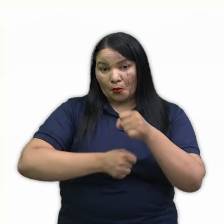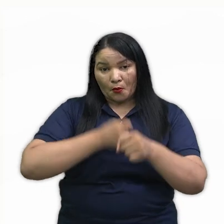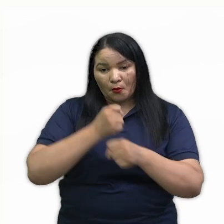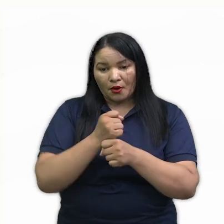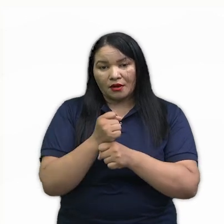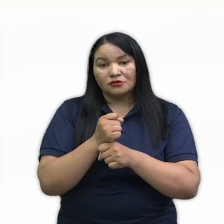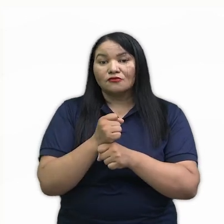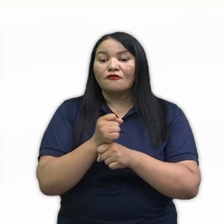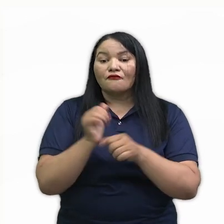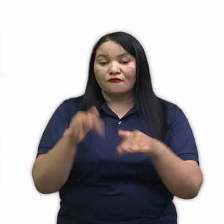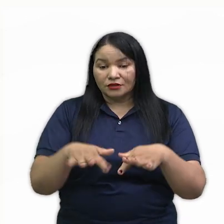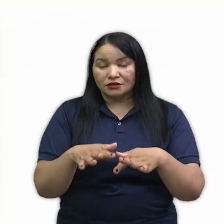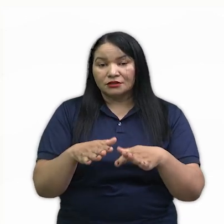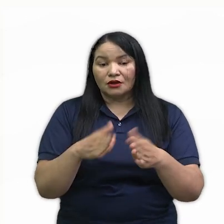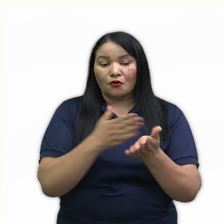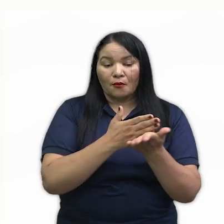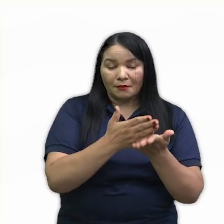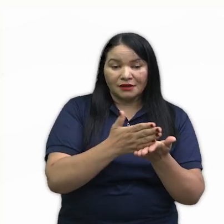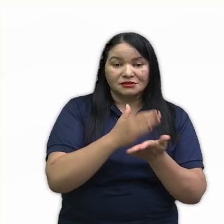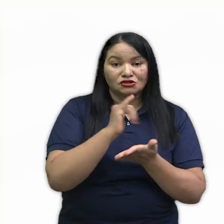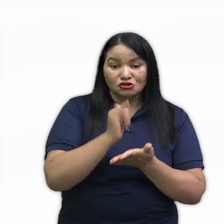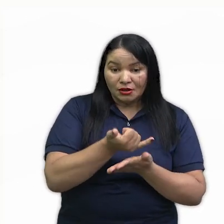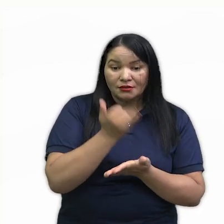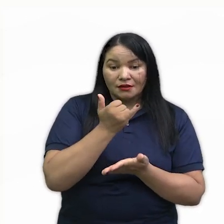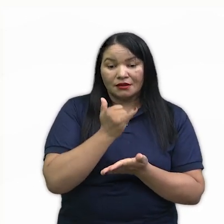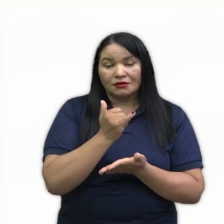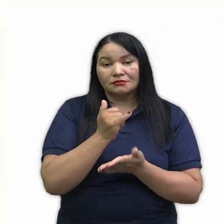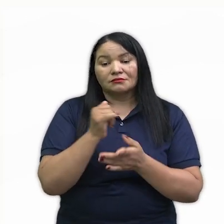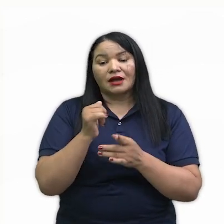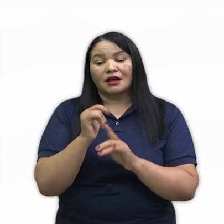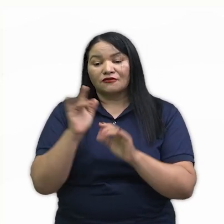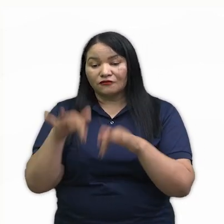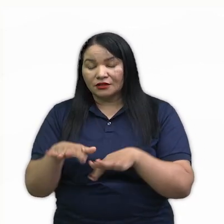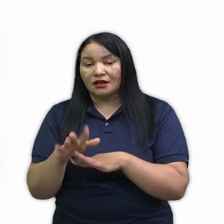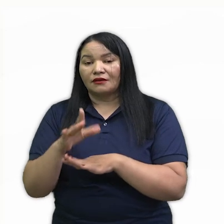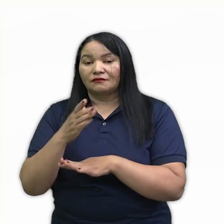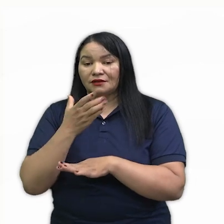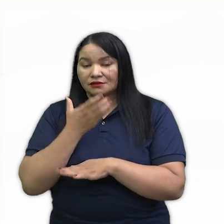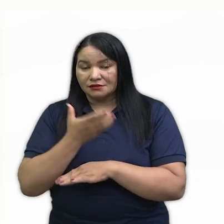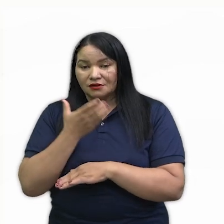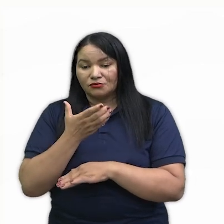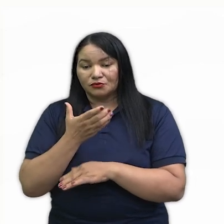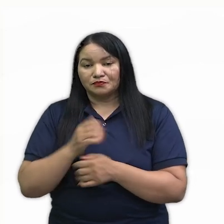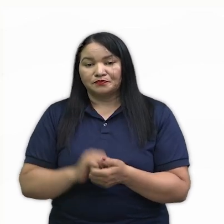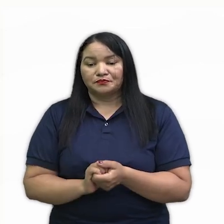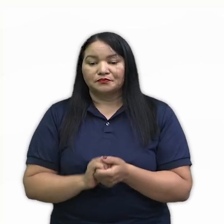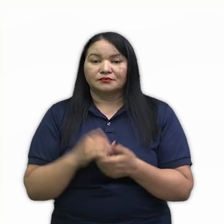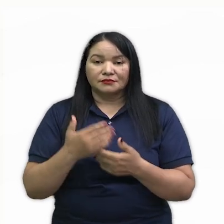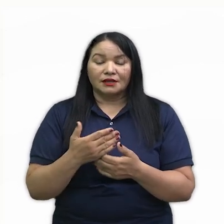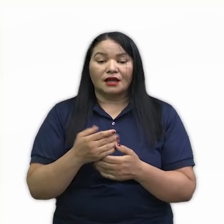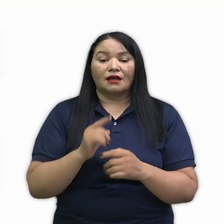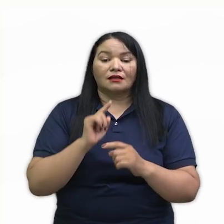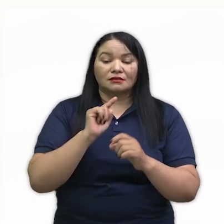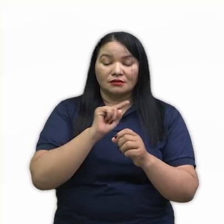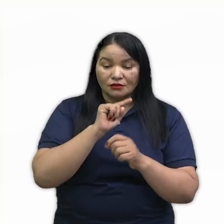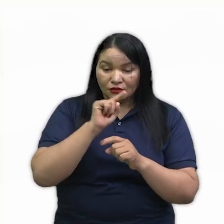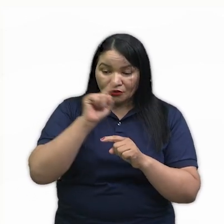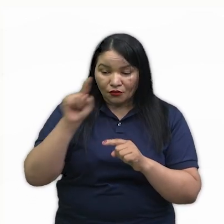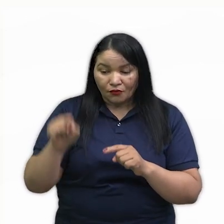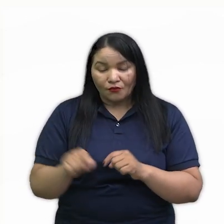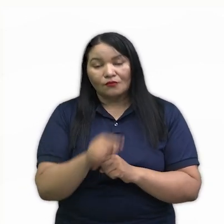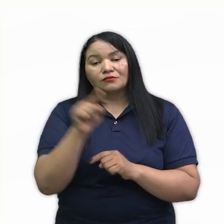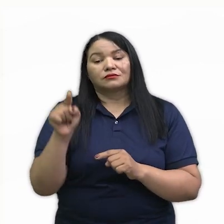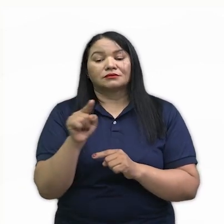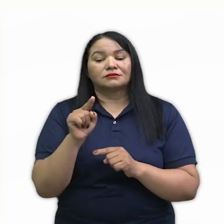claro, né? Começa aqui em janeiro, termina em dezembro. Não tem para onde ir mais. A partir de dezembro começa um novo ciclo, um novo ano,